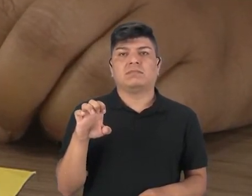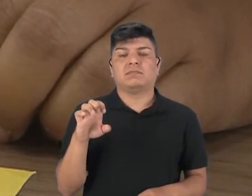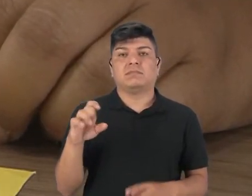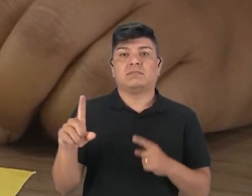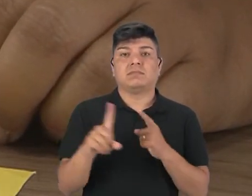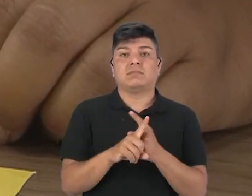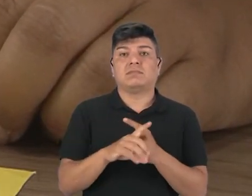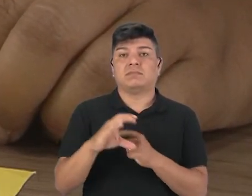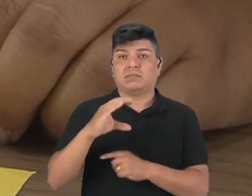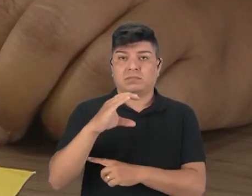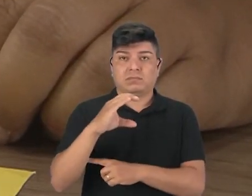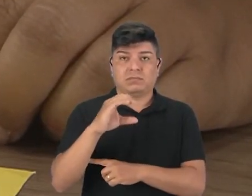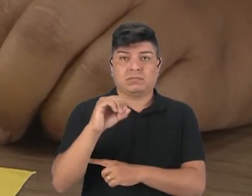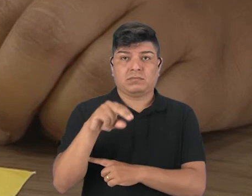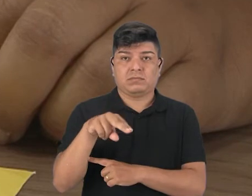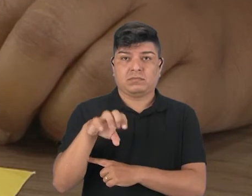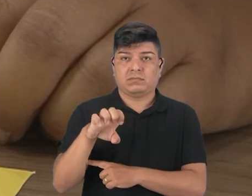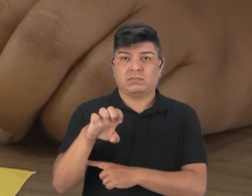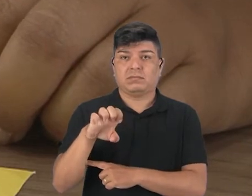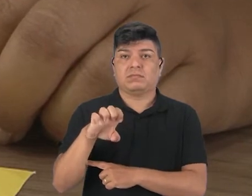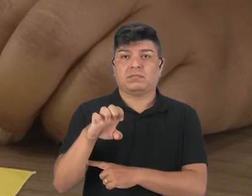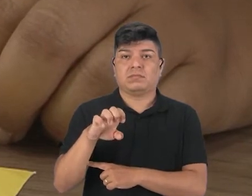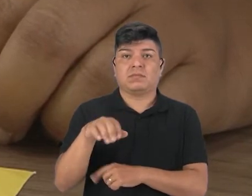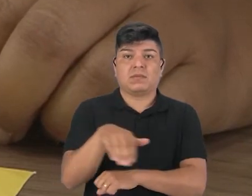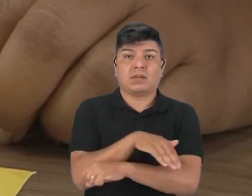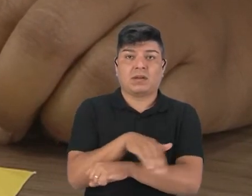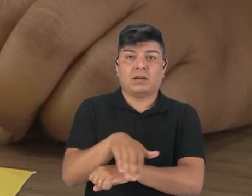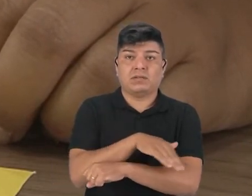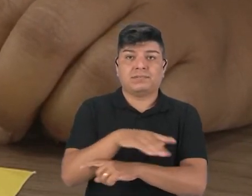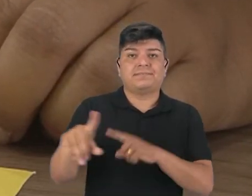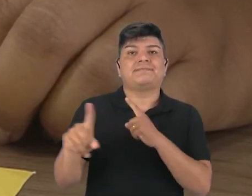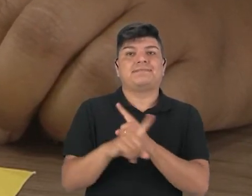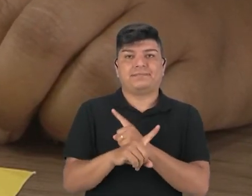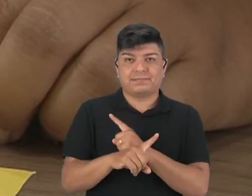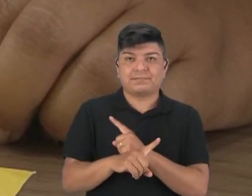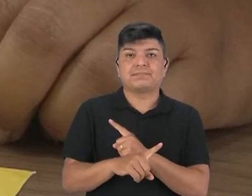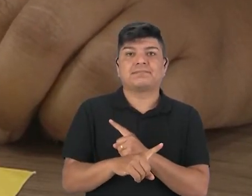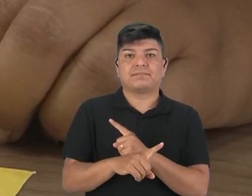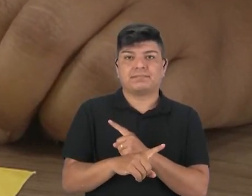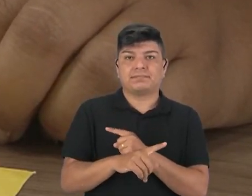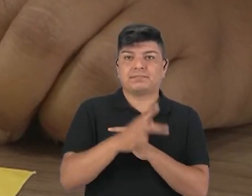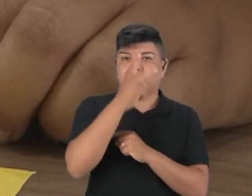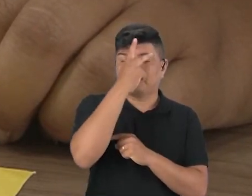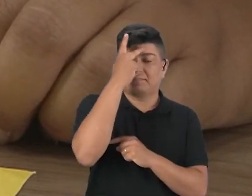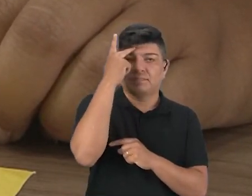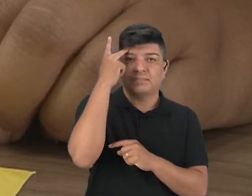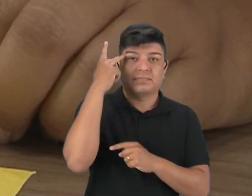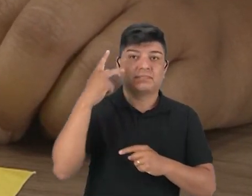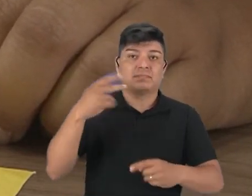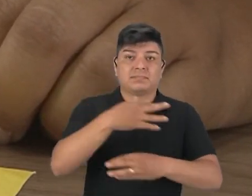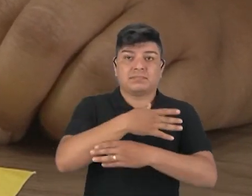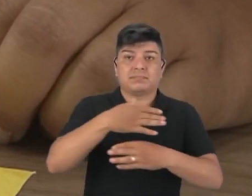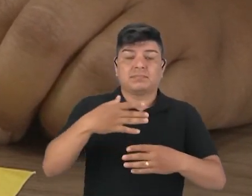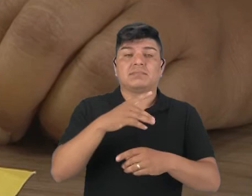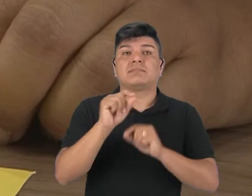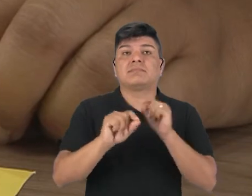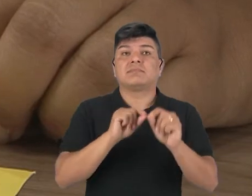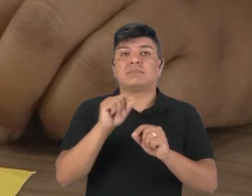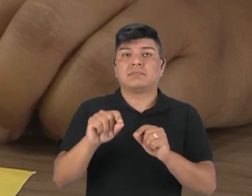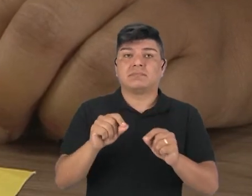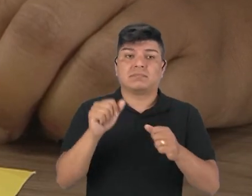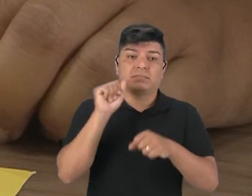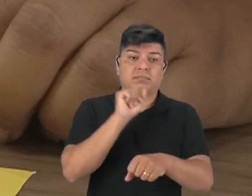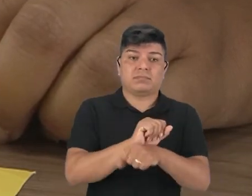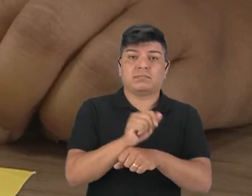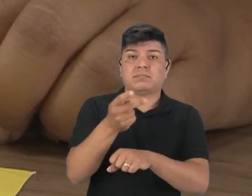nós encontramos esse cone onde? Nas ruas, né? Quando os agentes de trânsito estão fazendo